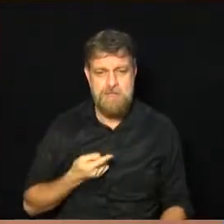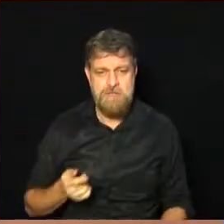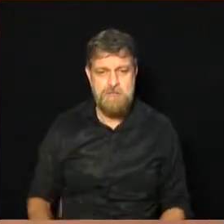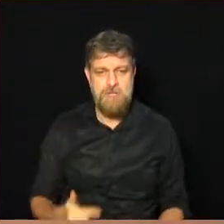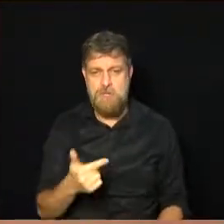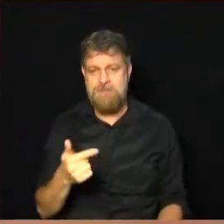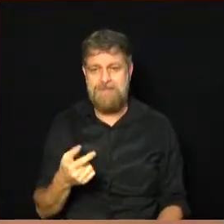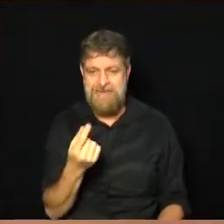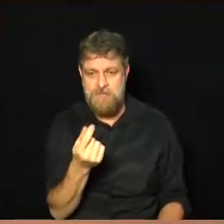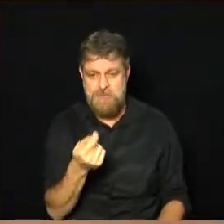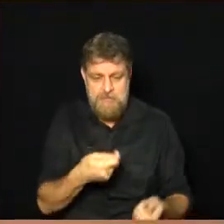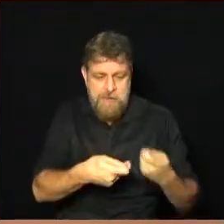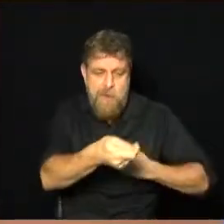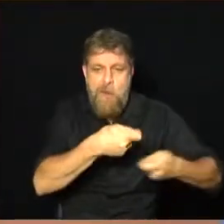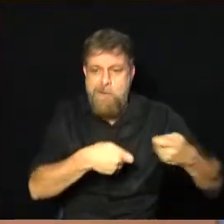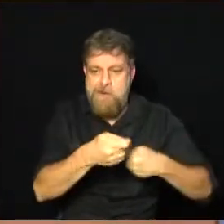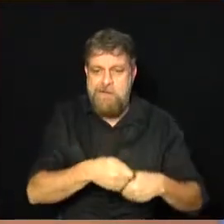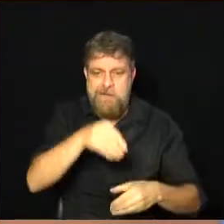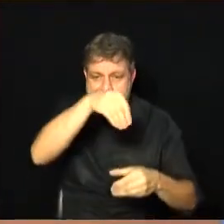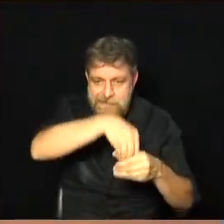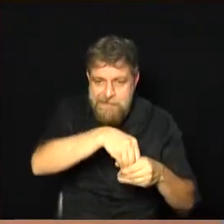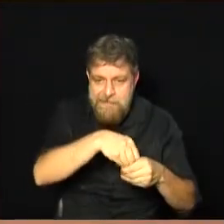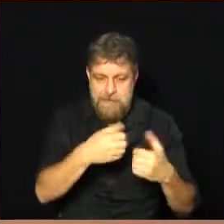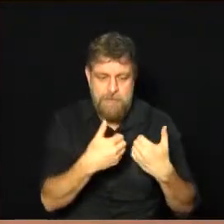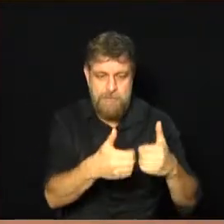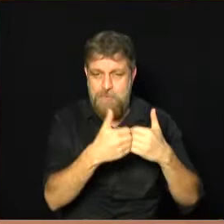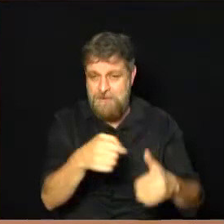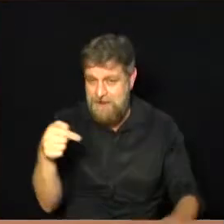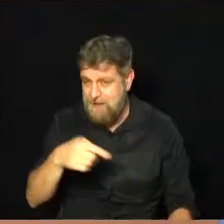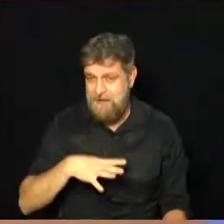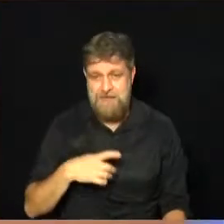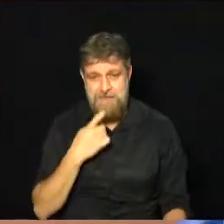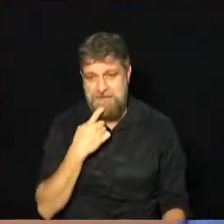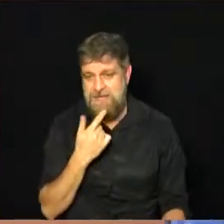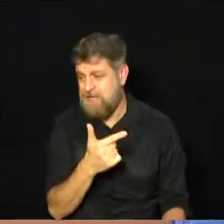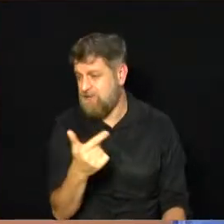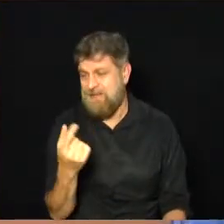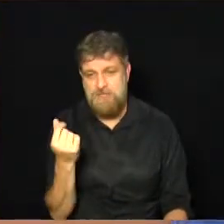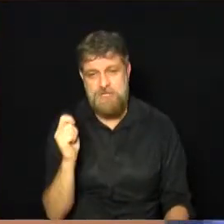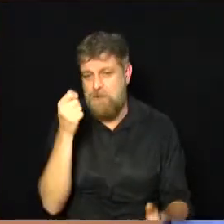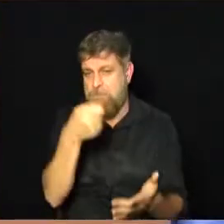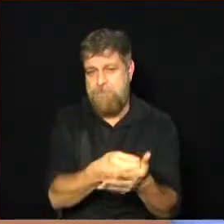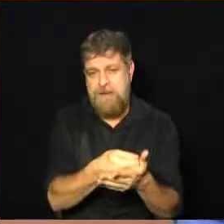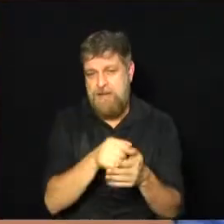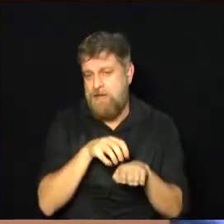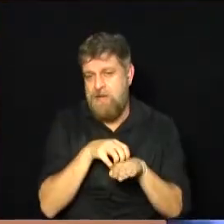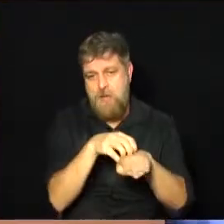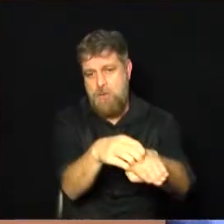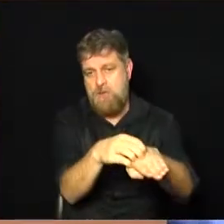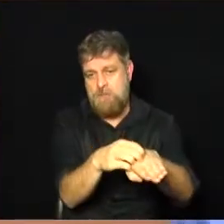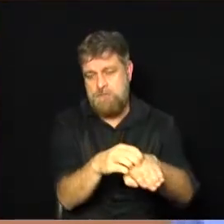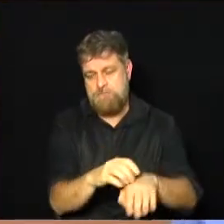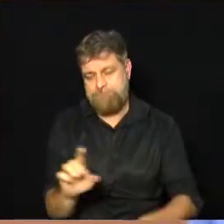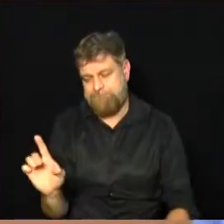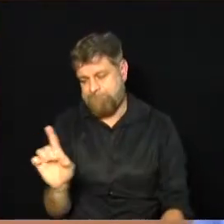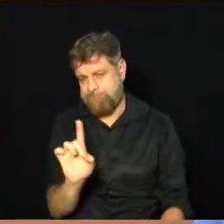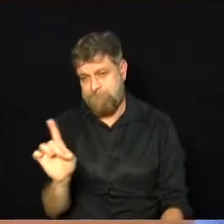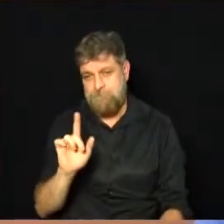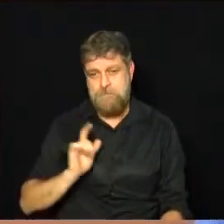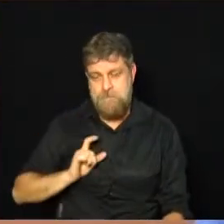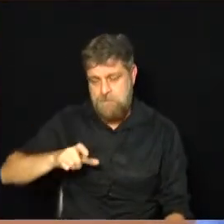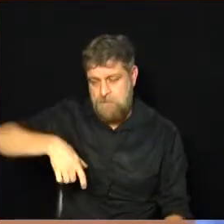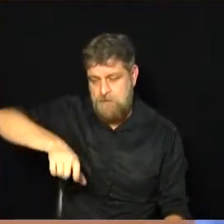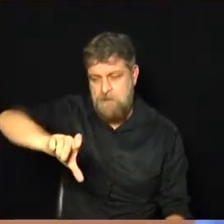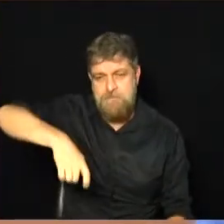o dinheiro como forma de pagamento do sistema de ônibus. Aqui em Campinas você não tem como pagar em dinheiro para andar de ônibus. Você tem que usar um